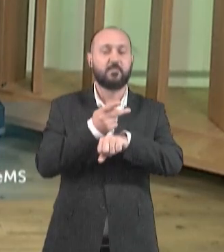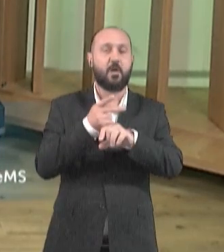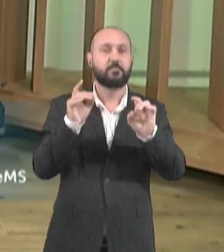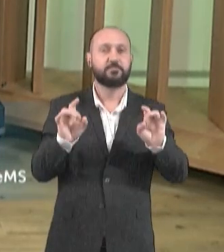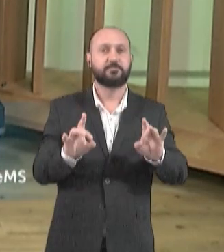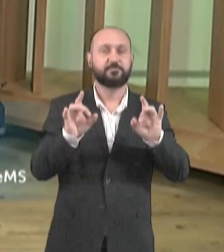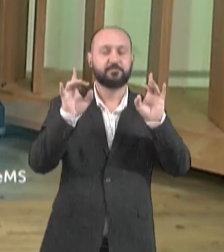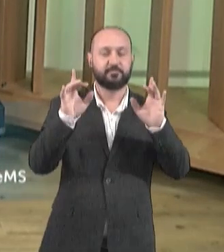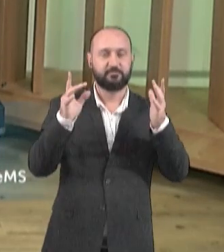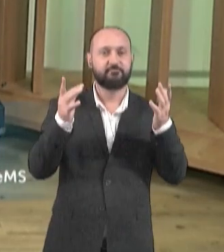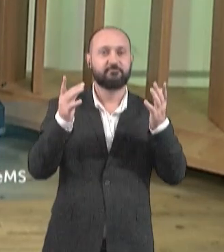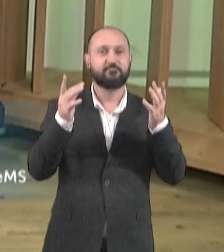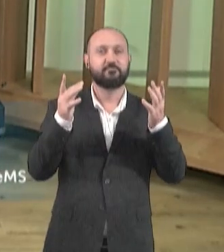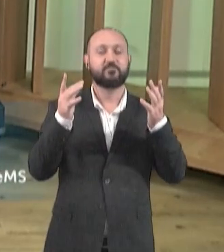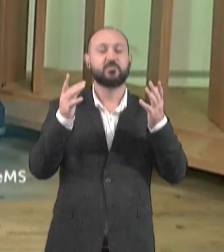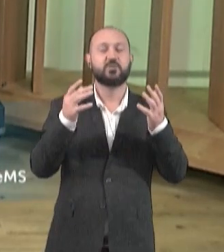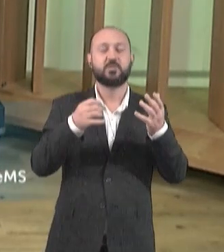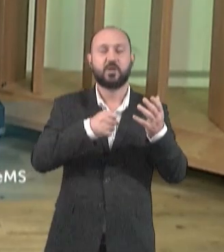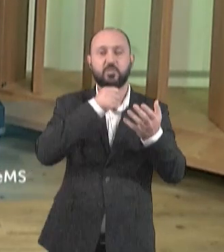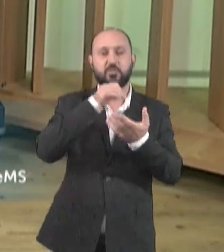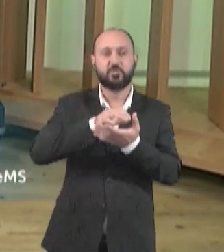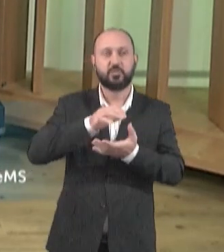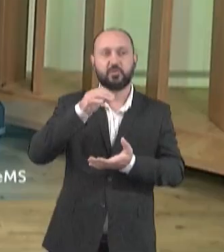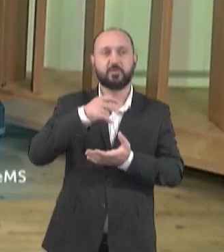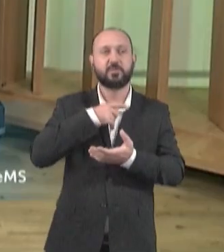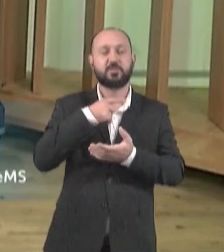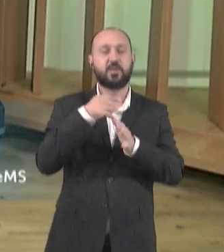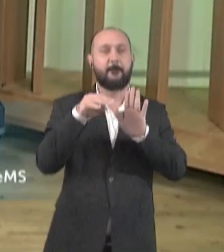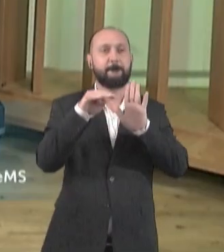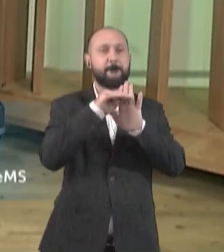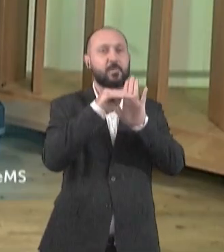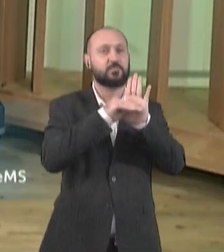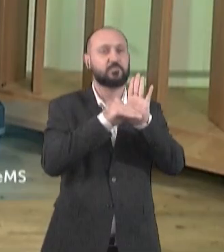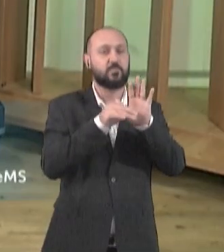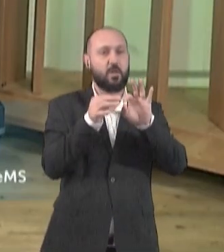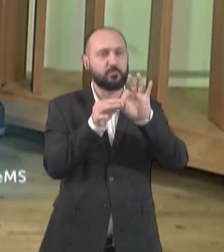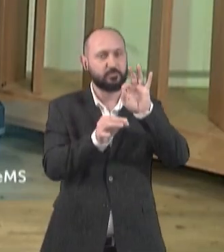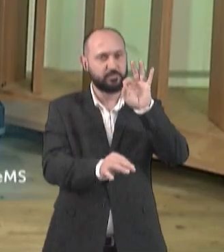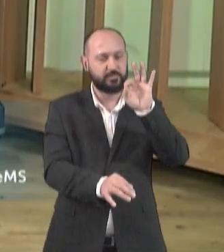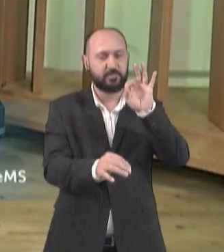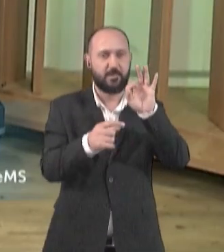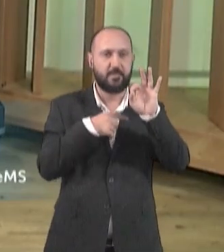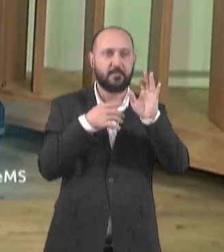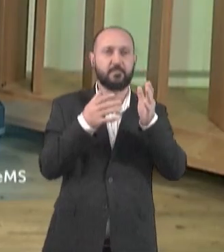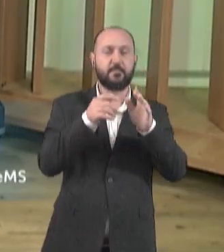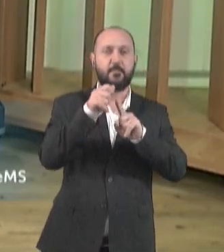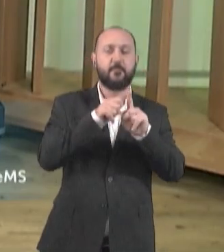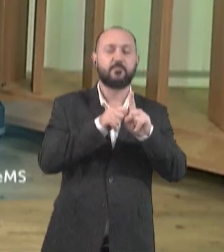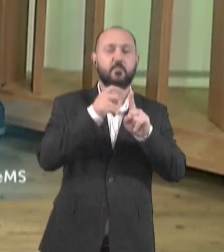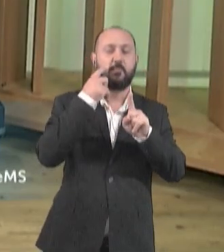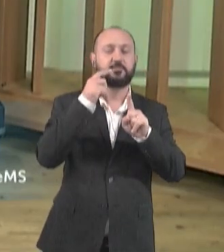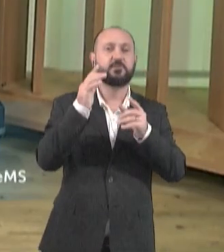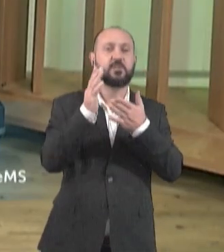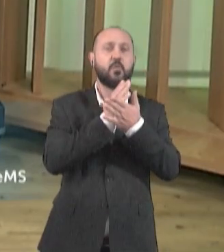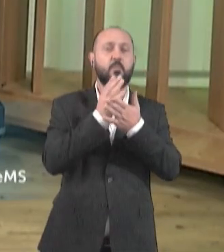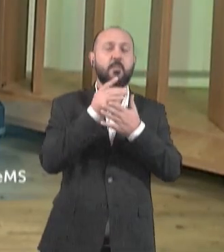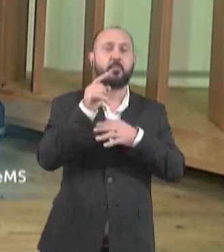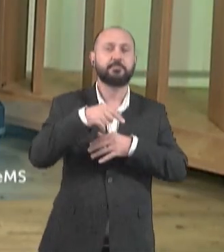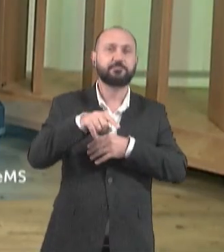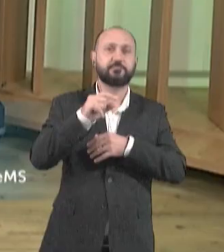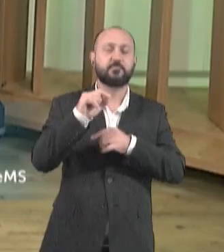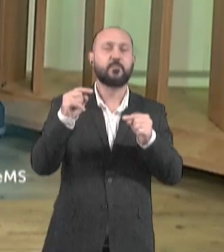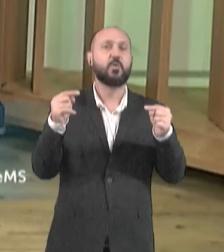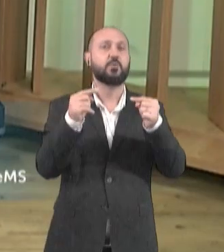em especial aos idosos. E tem uma programação extensa, viu, Thiago? Durante todo o mês de junho vai ter alguma coisa